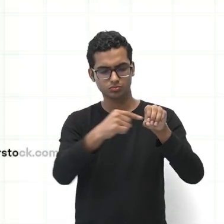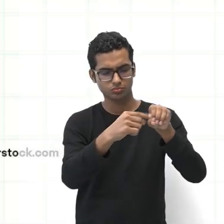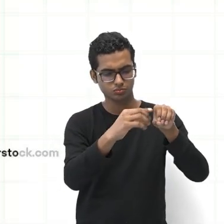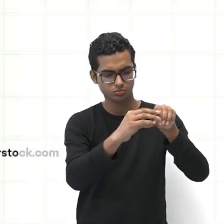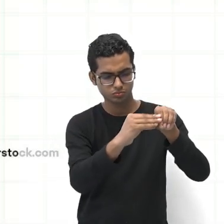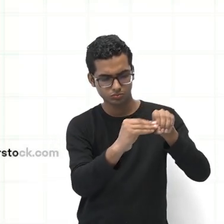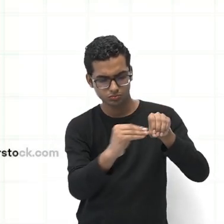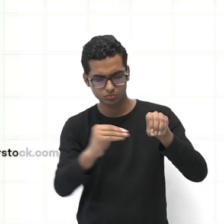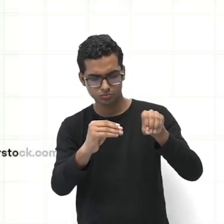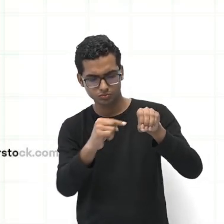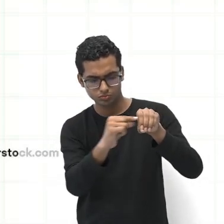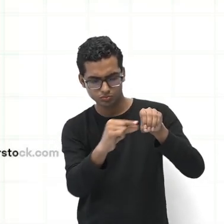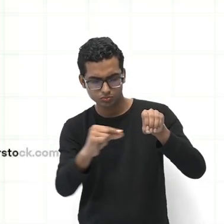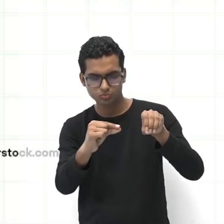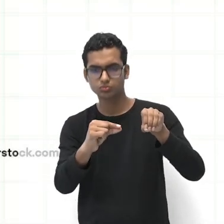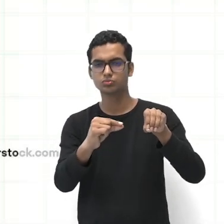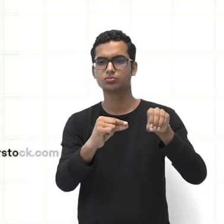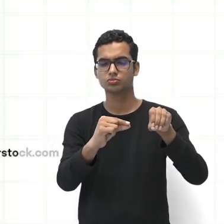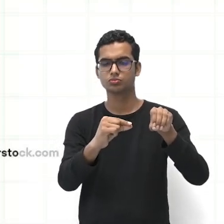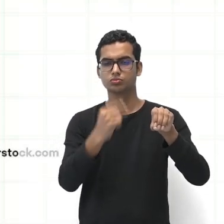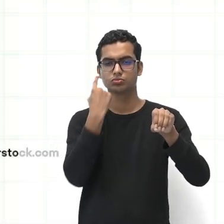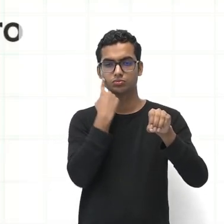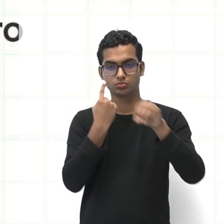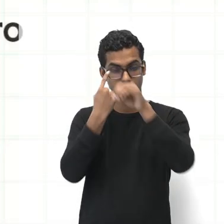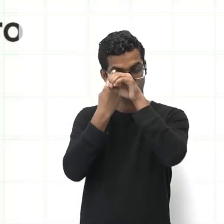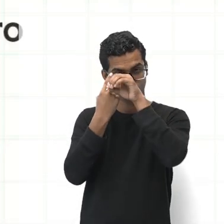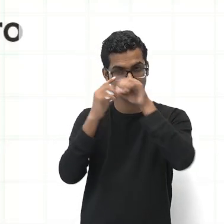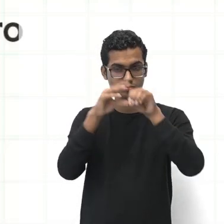e segue para o nervo óptico.